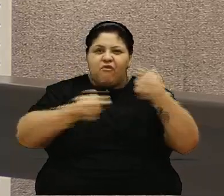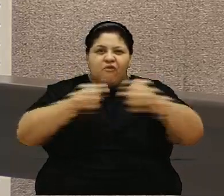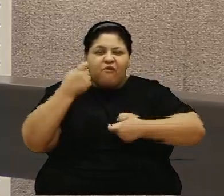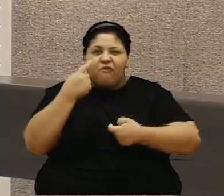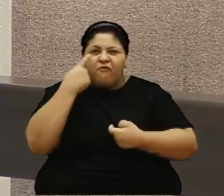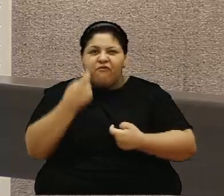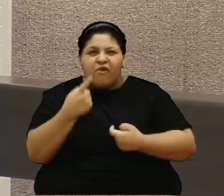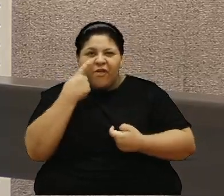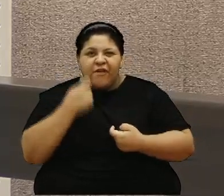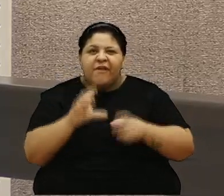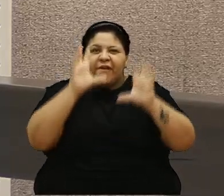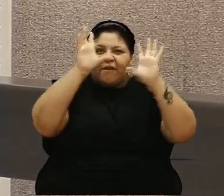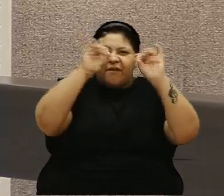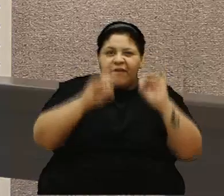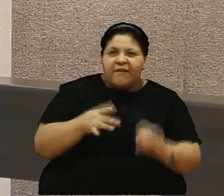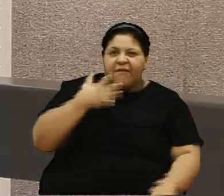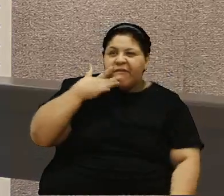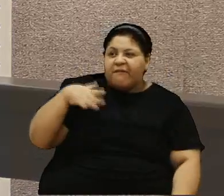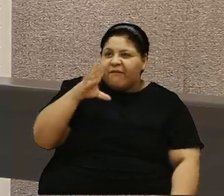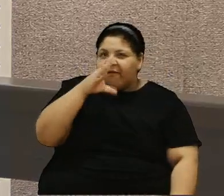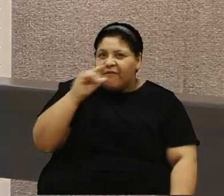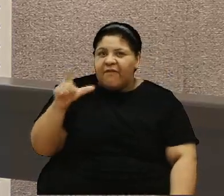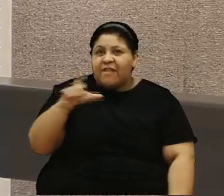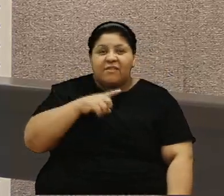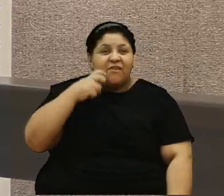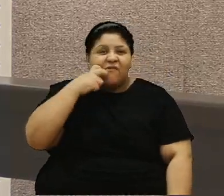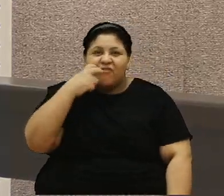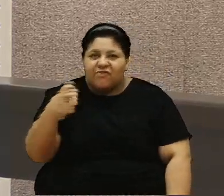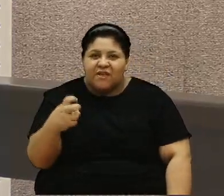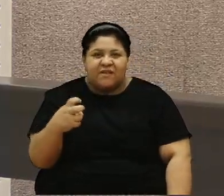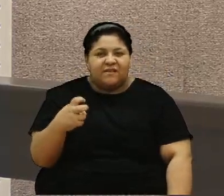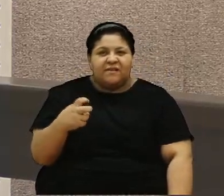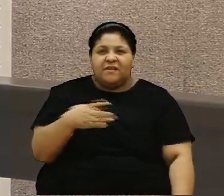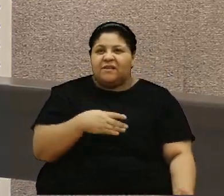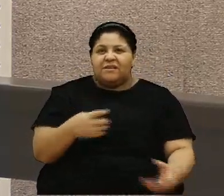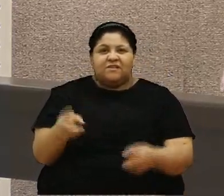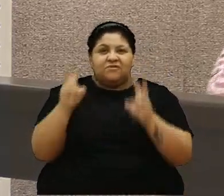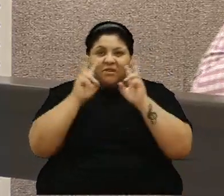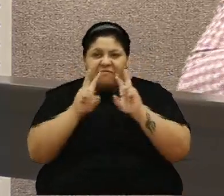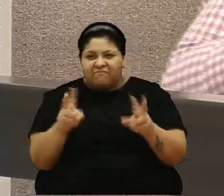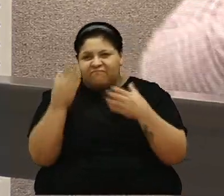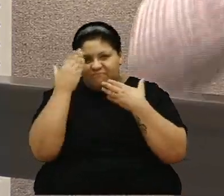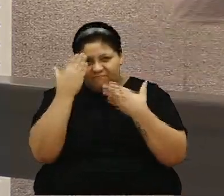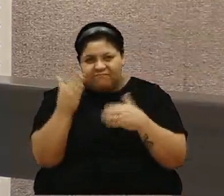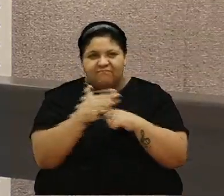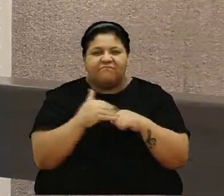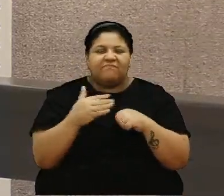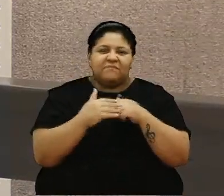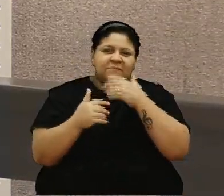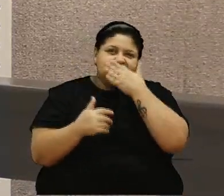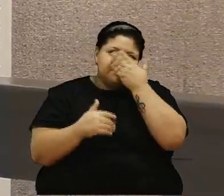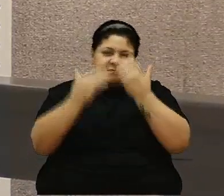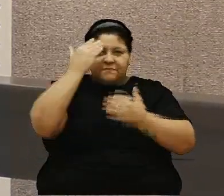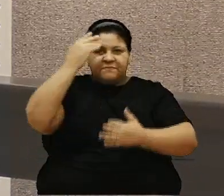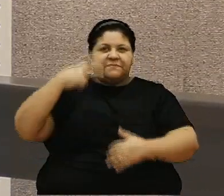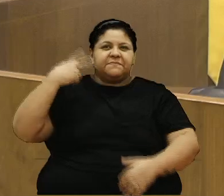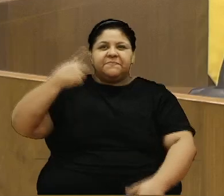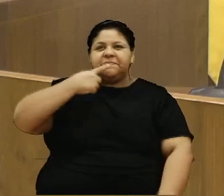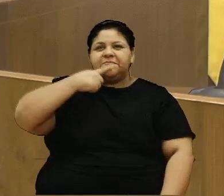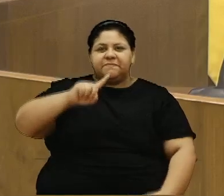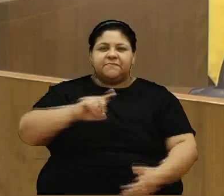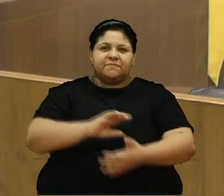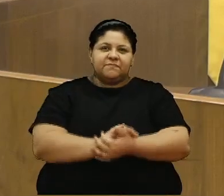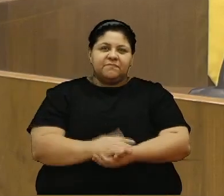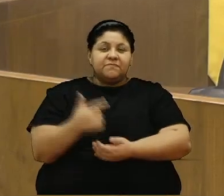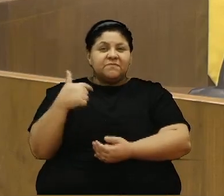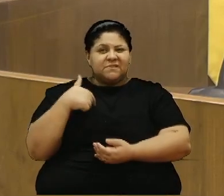for, especialmente de crianças e adolescentes que não têm voz, não têm vez e muitas vezes não têm visibilidade. Obrigado pela gentileza. Obrigada, vereador Caleb. E